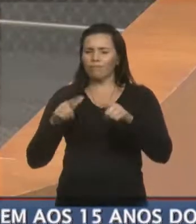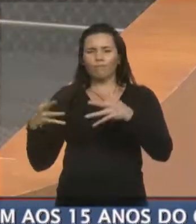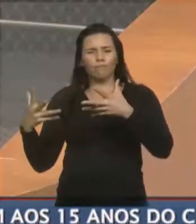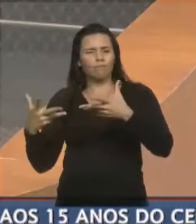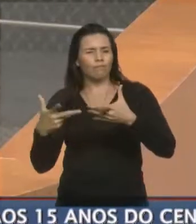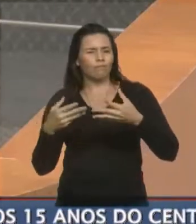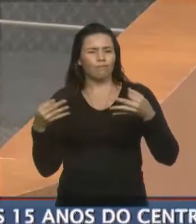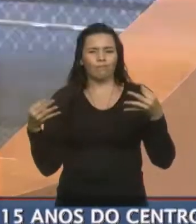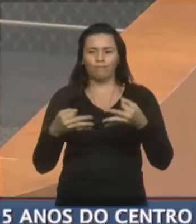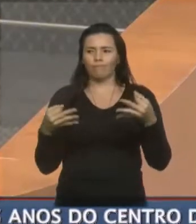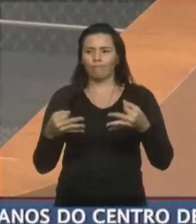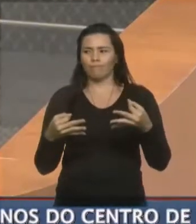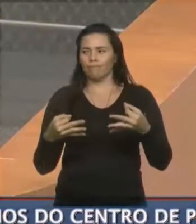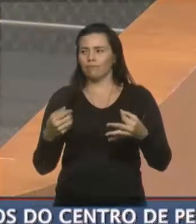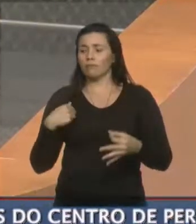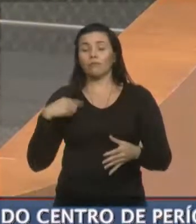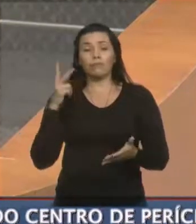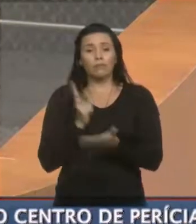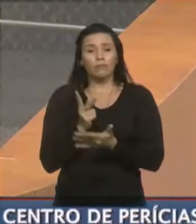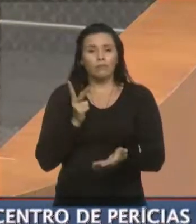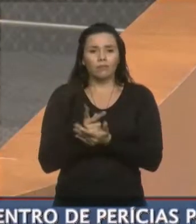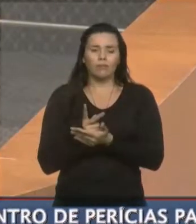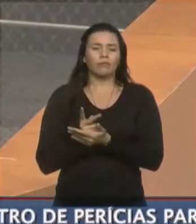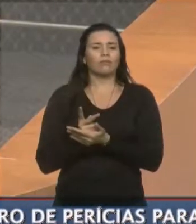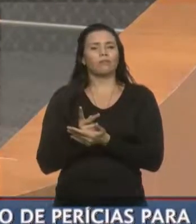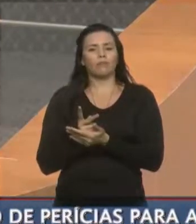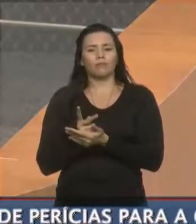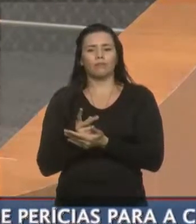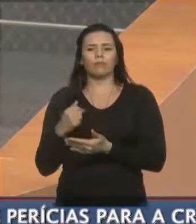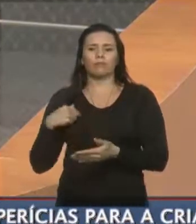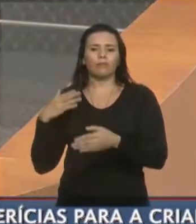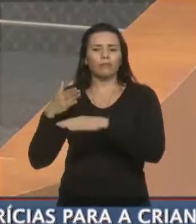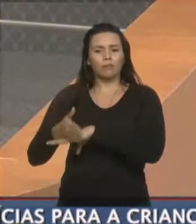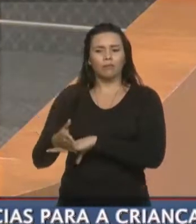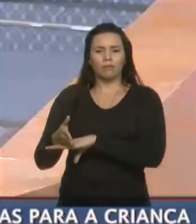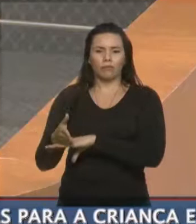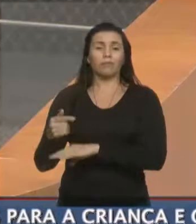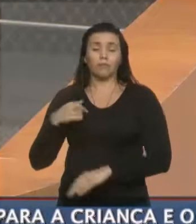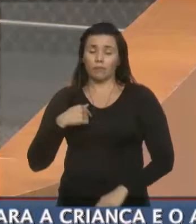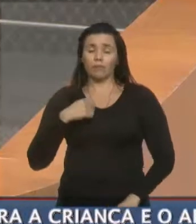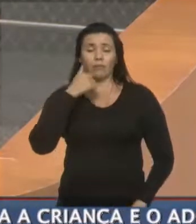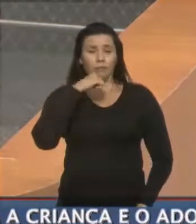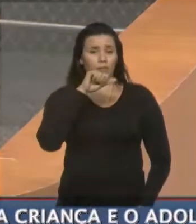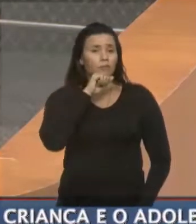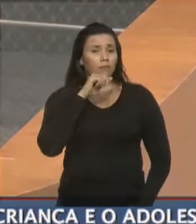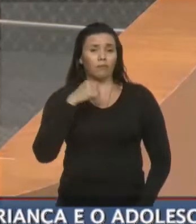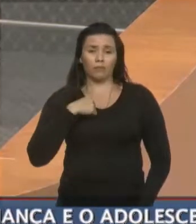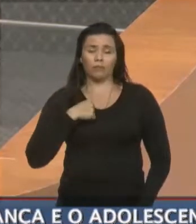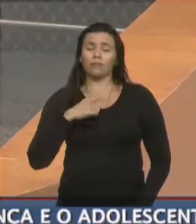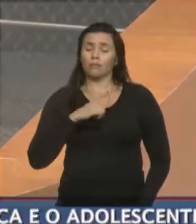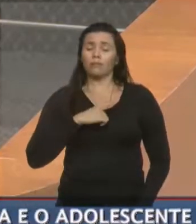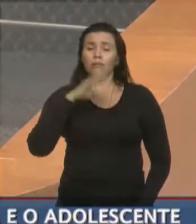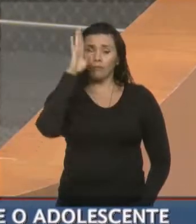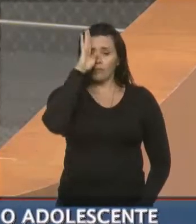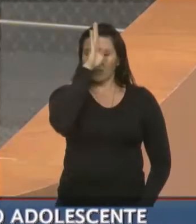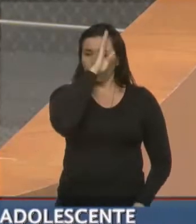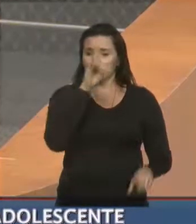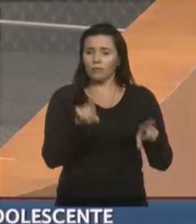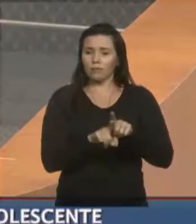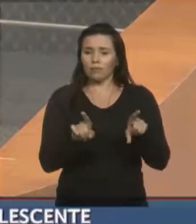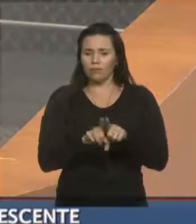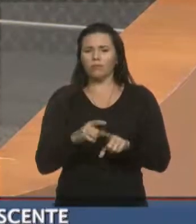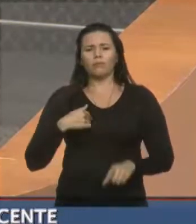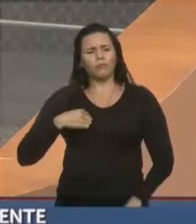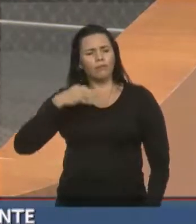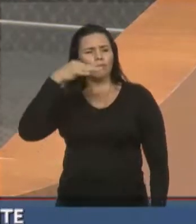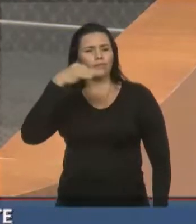todas as vezes que eu vou no centro, eu sou mãe, eu tenho sobrinhos, e eu tenho a certeza